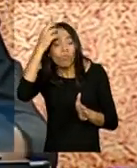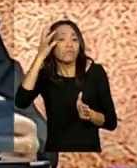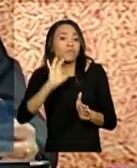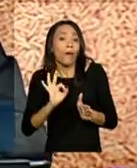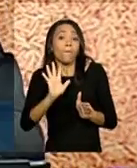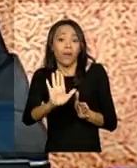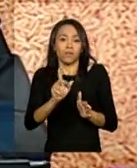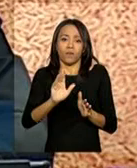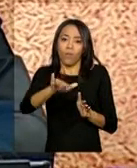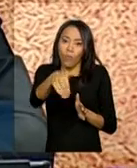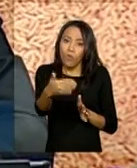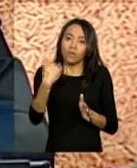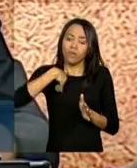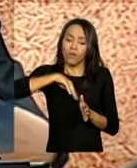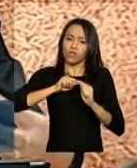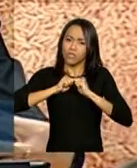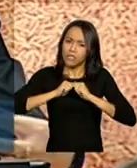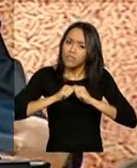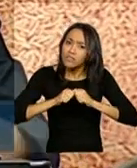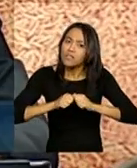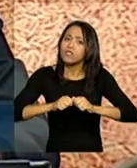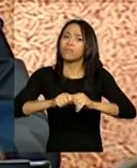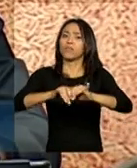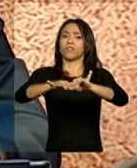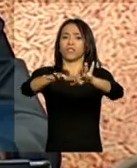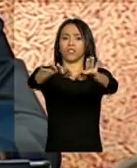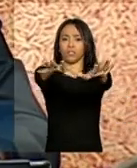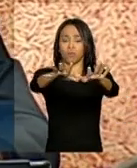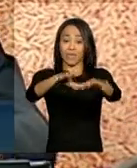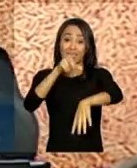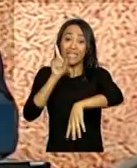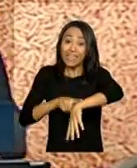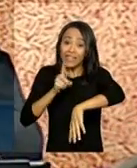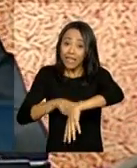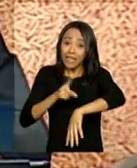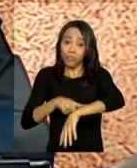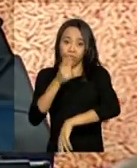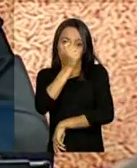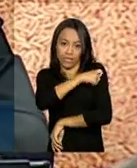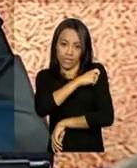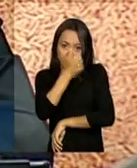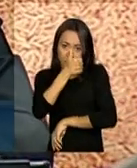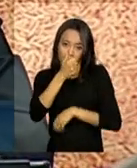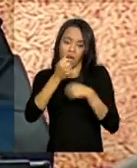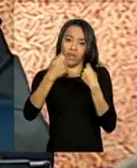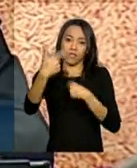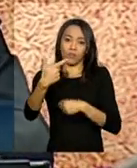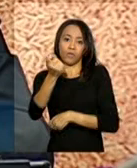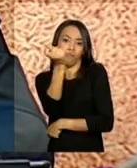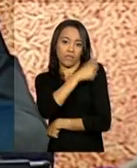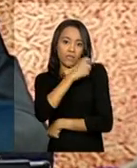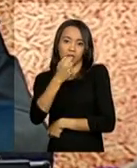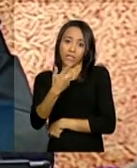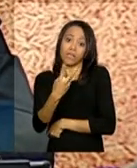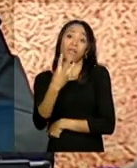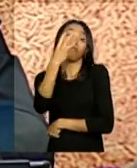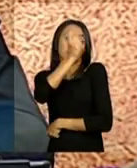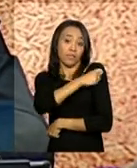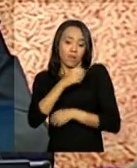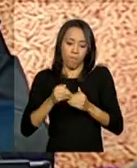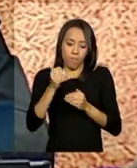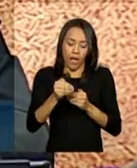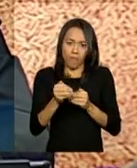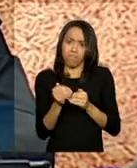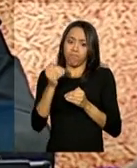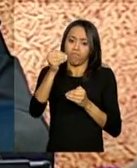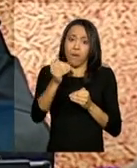expandimos essa esse espaço entre as doses nós aumentamos a eficácia da vacina e assim há uma segurança de